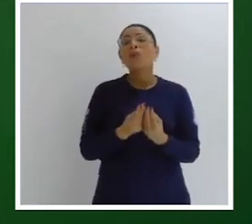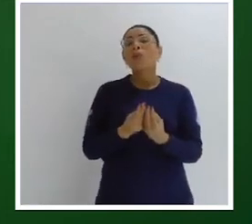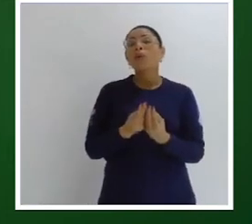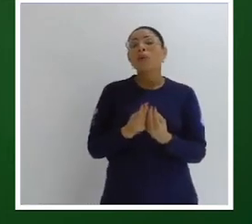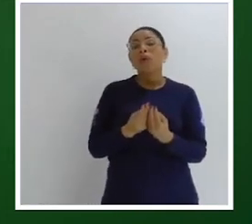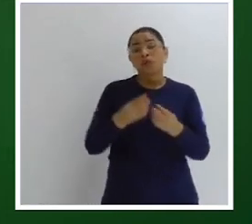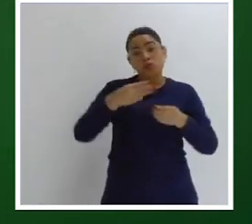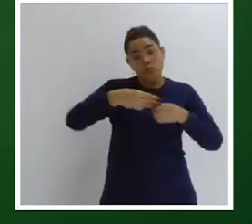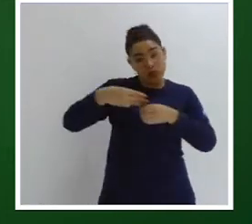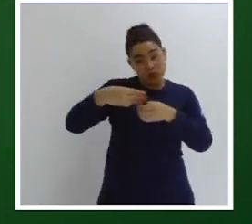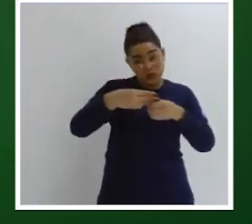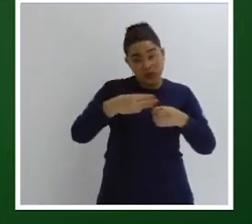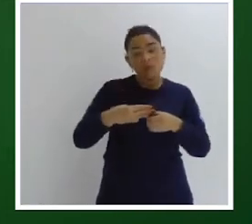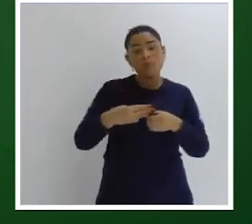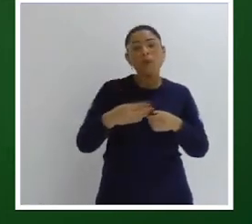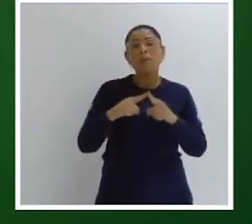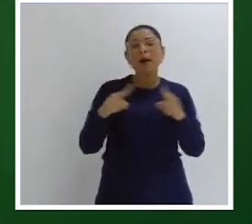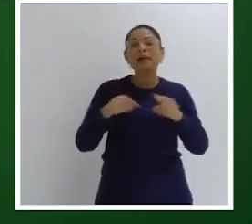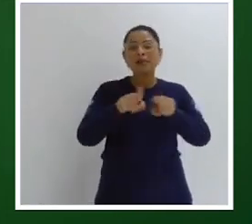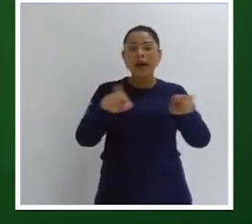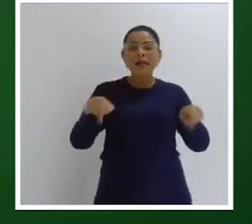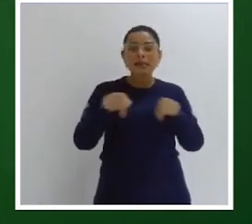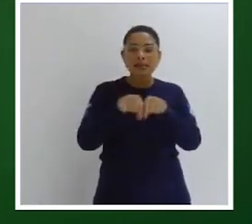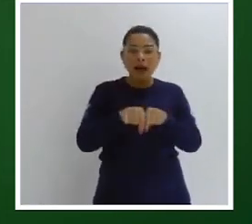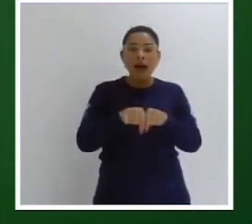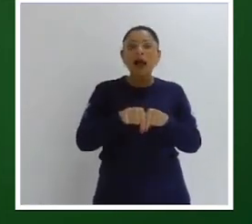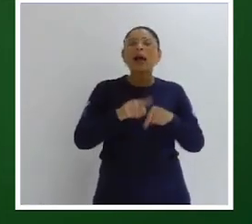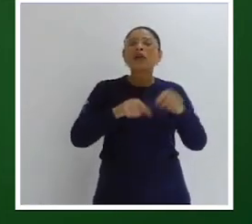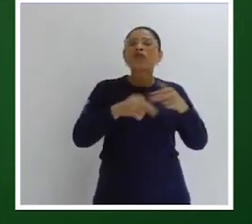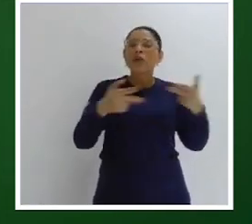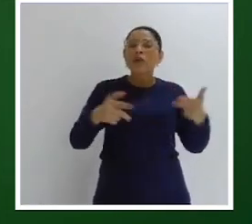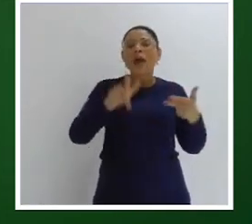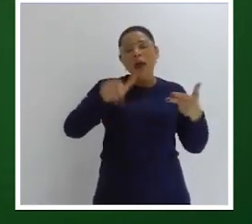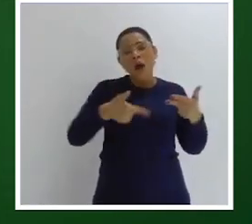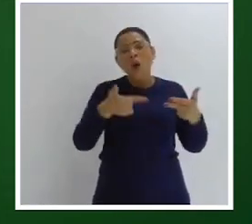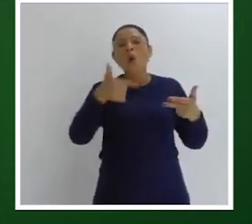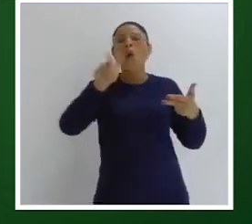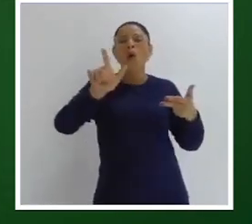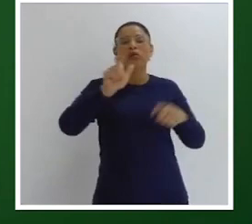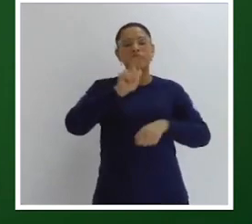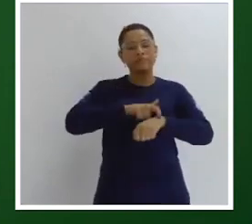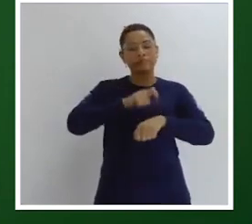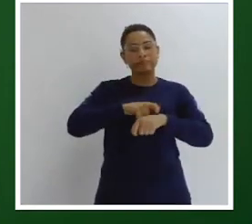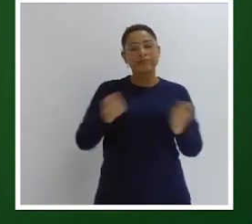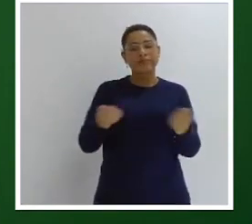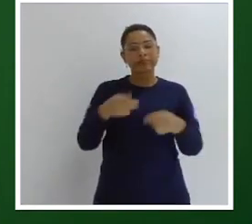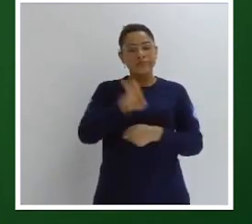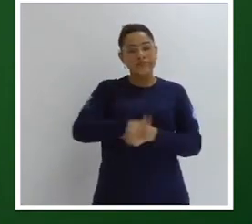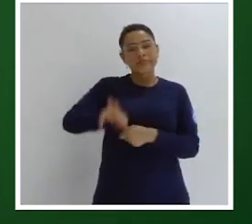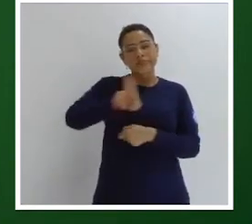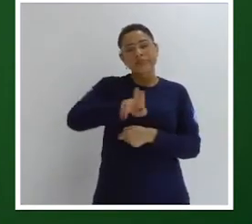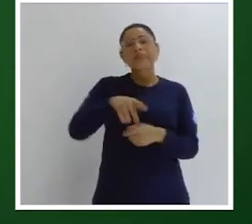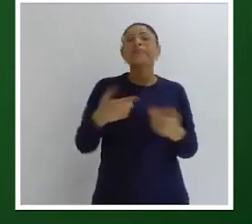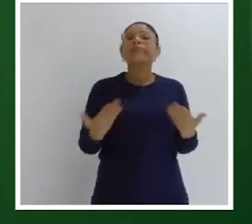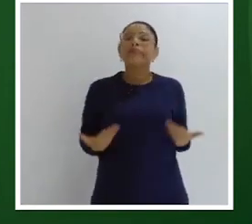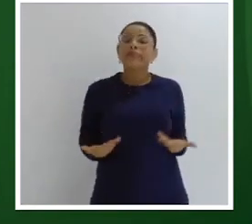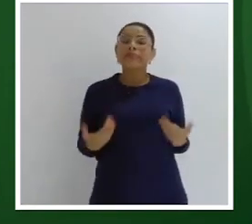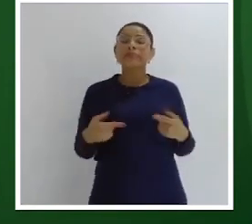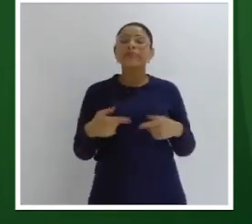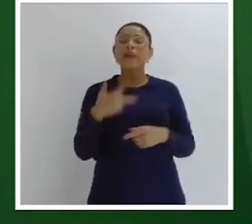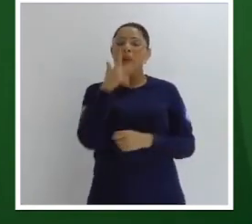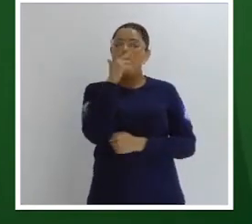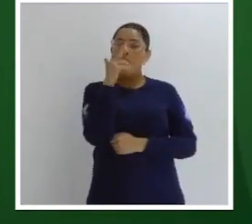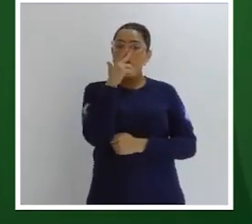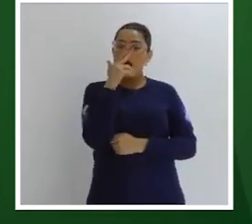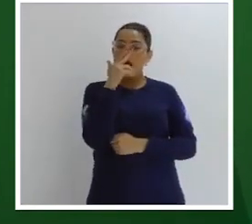vocês a sala de recurso Ele é uma outra alternativa e eu acho que a